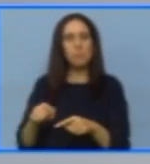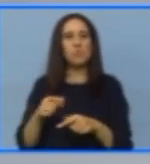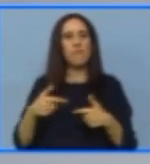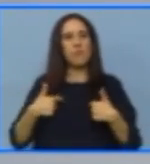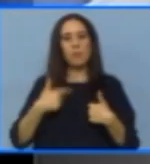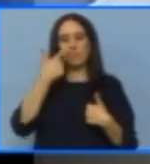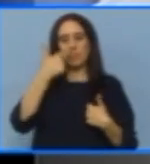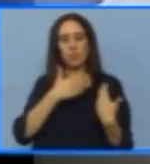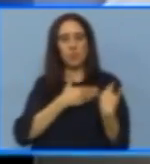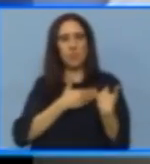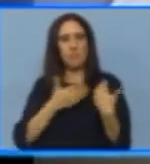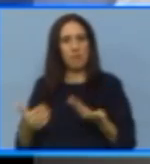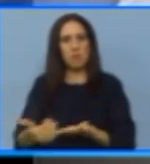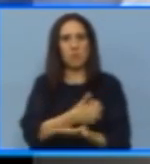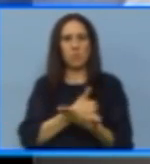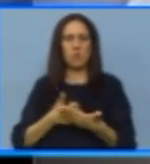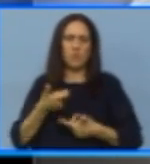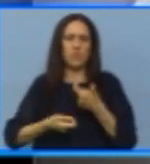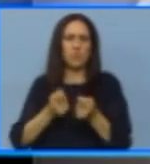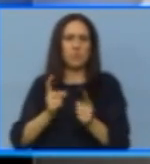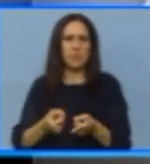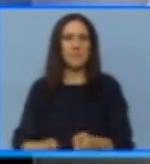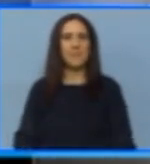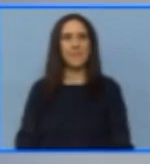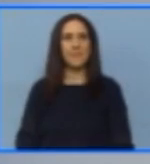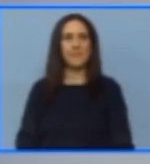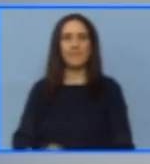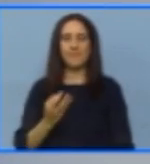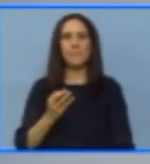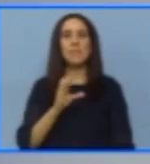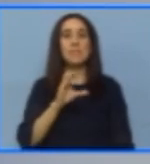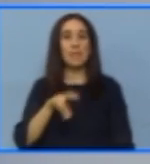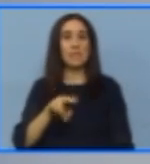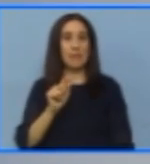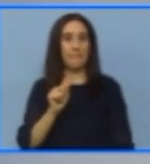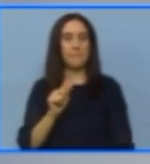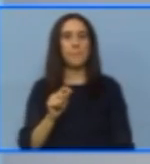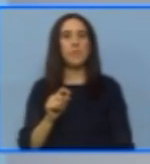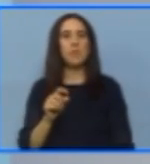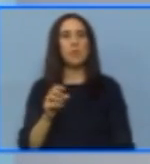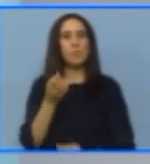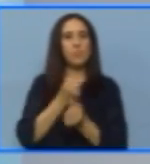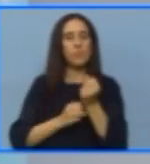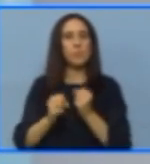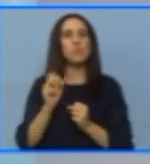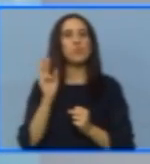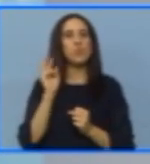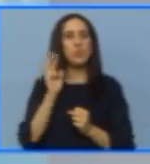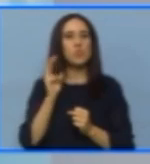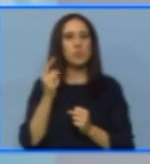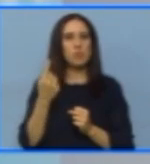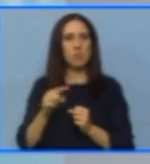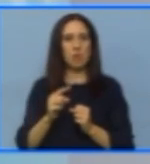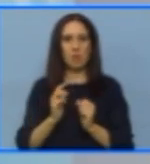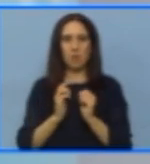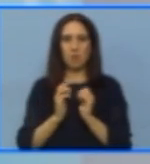recolha. Começa pelas pequenas coisas. O CNE é um movimento escotista católico. Esta